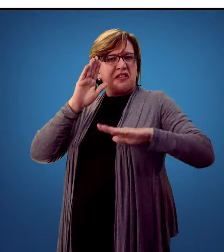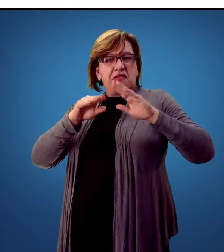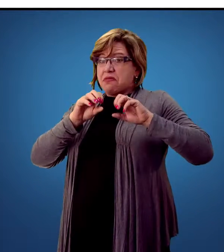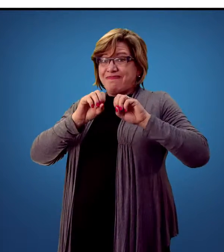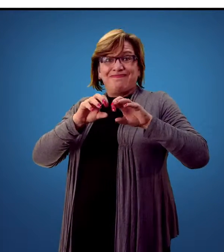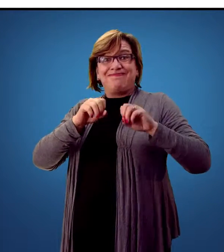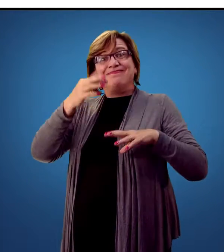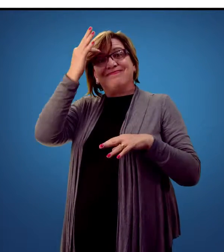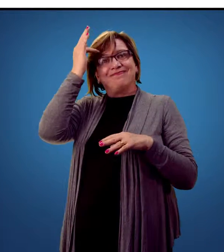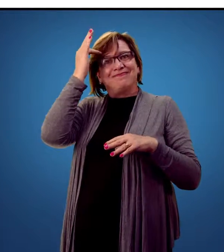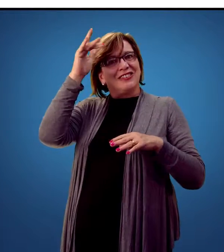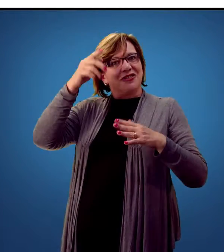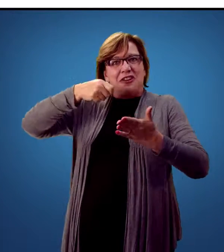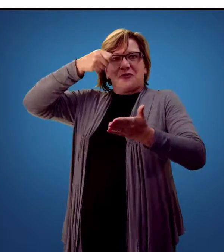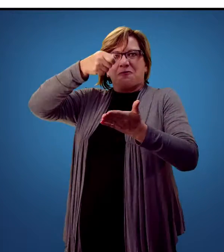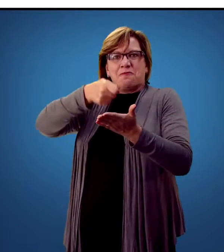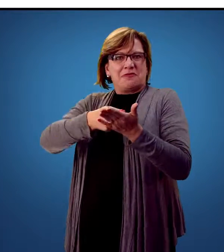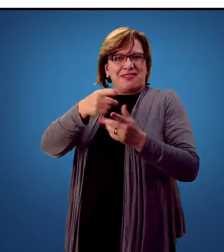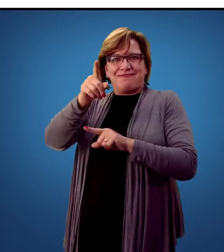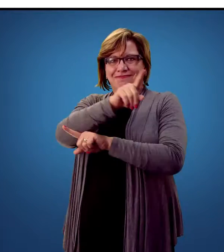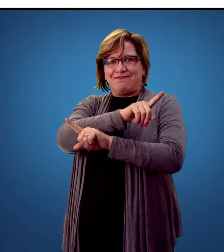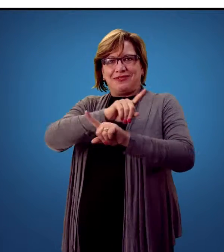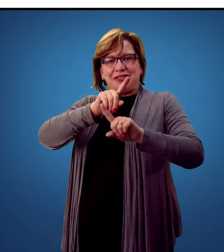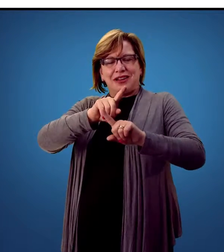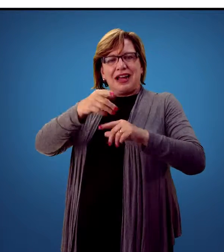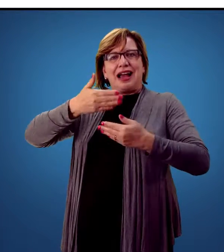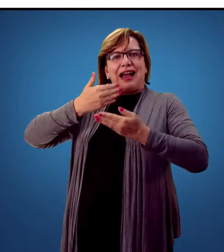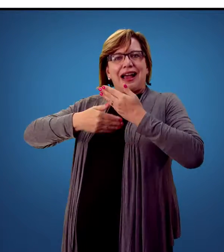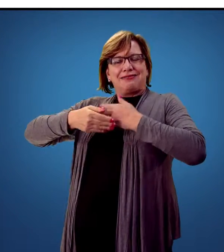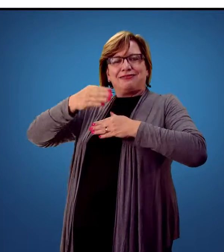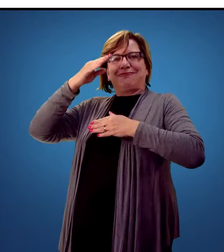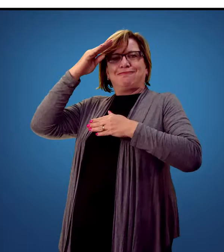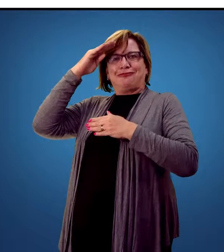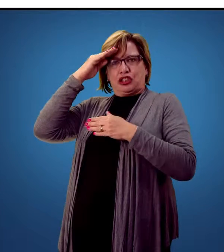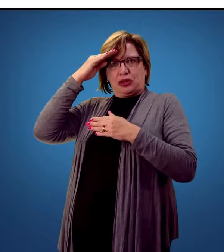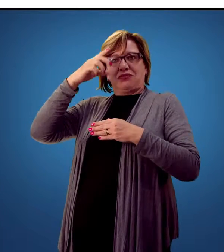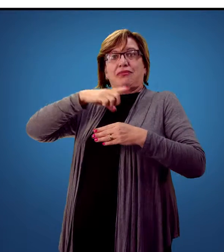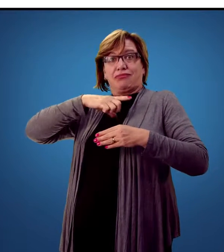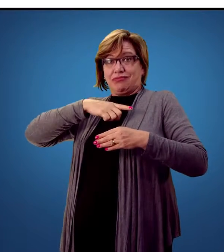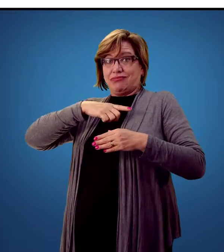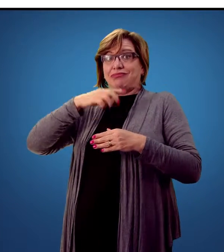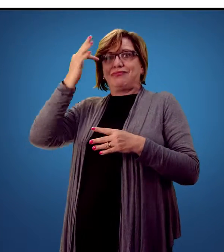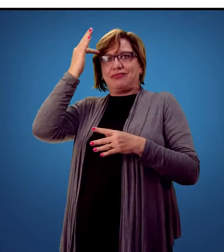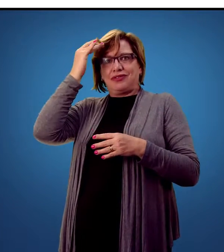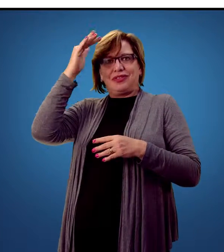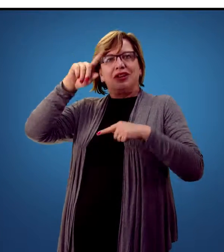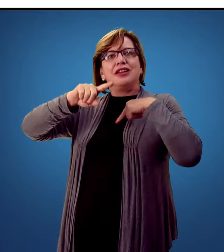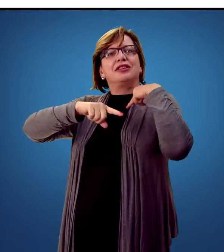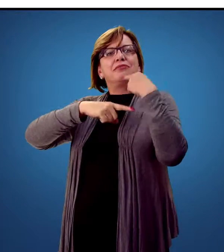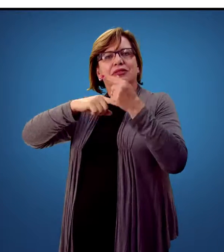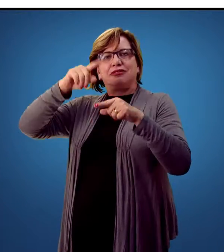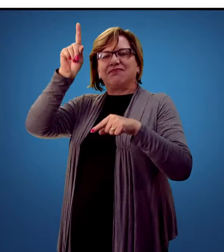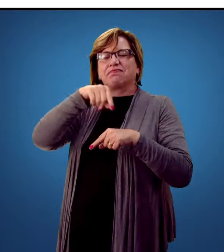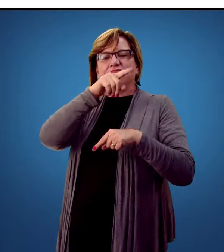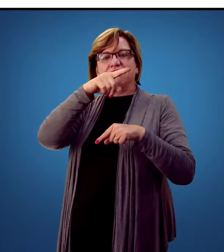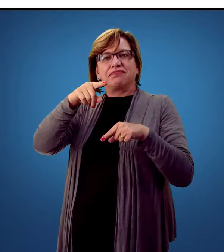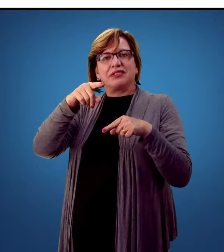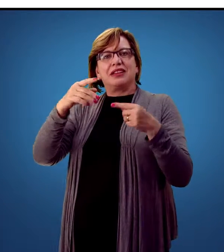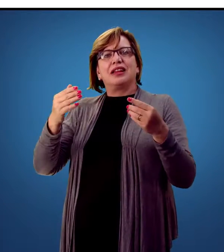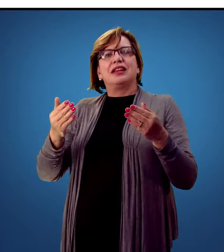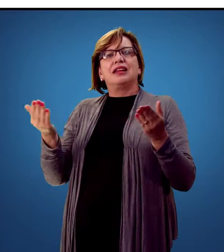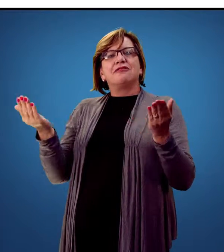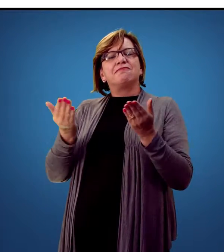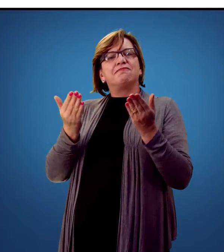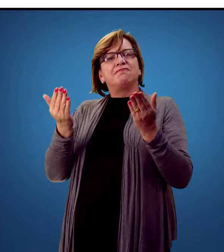obrigatória ela era obrigatório até a ditadura militar depois caiu em desuso nas escolas não mais praticavam é o